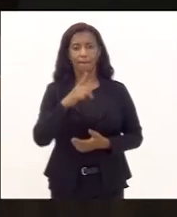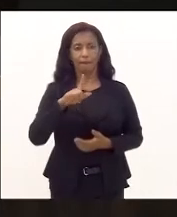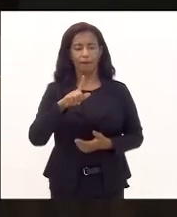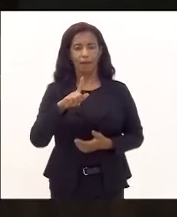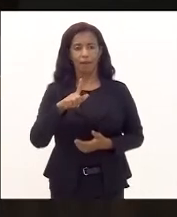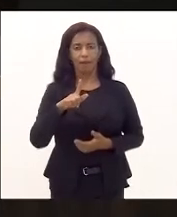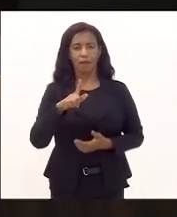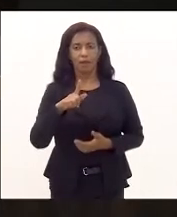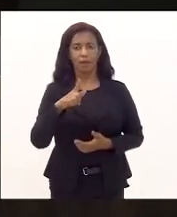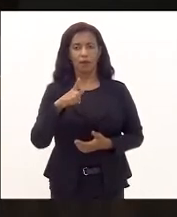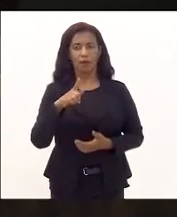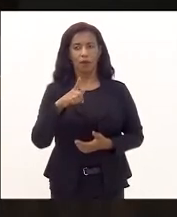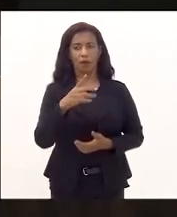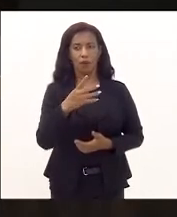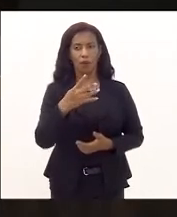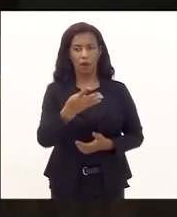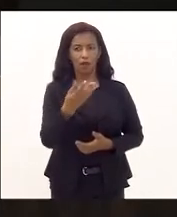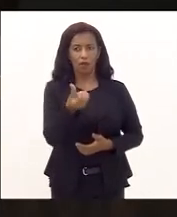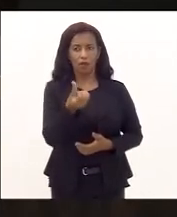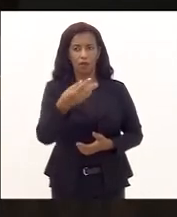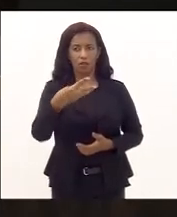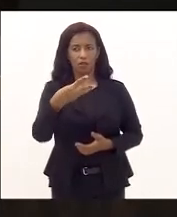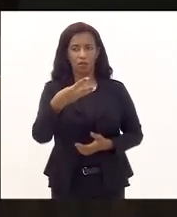40, projeto